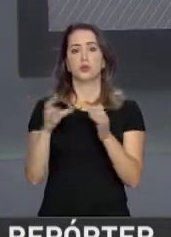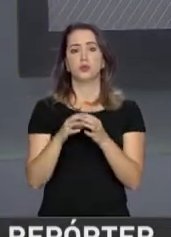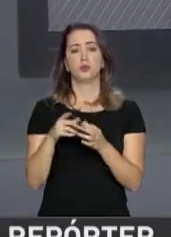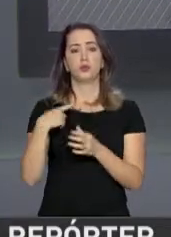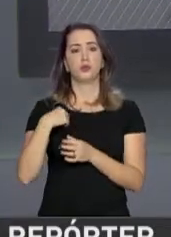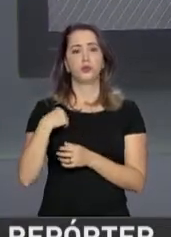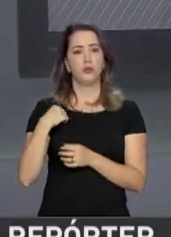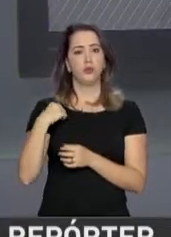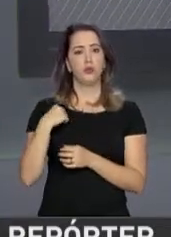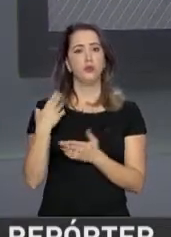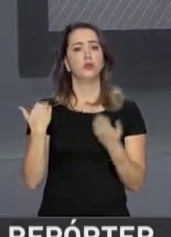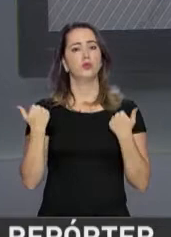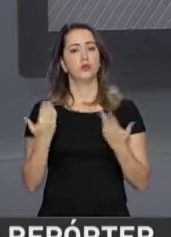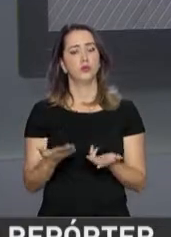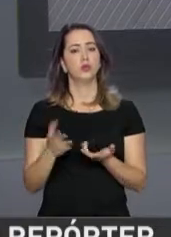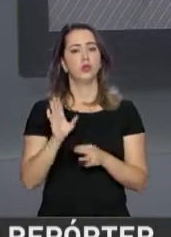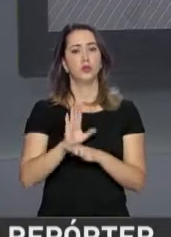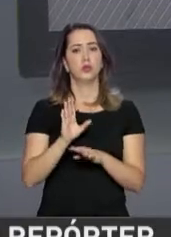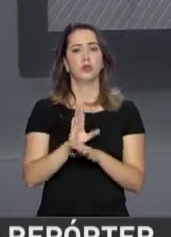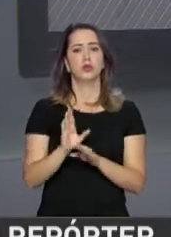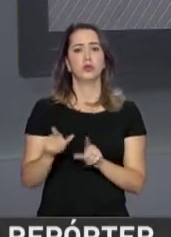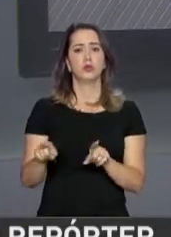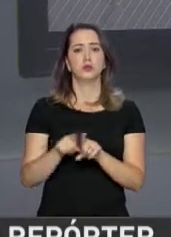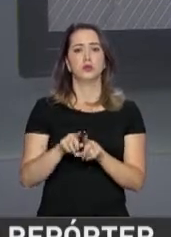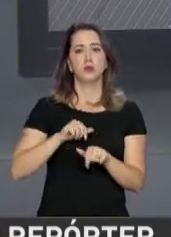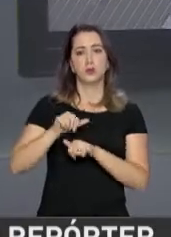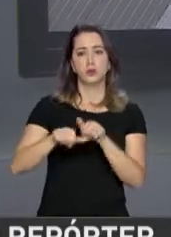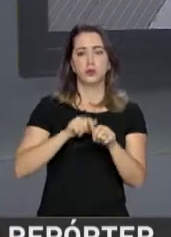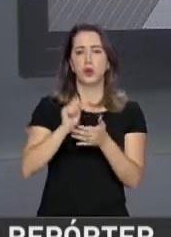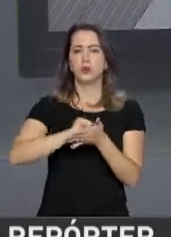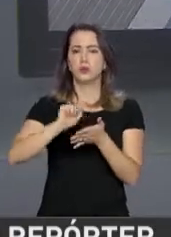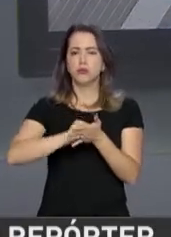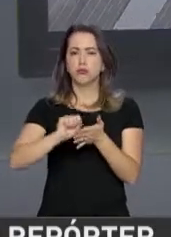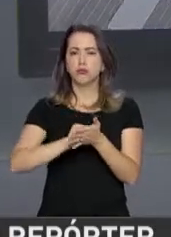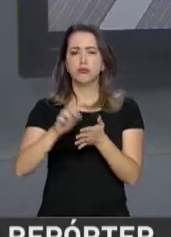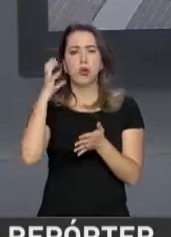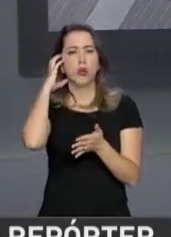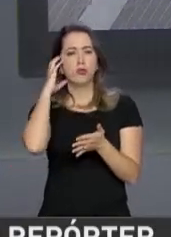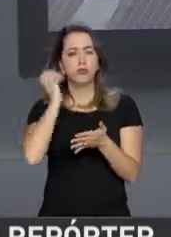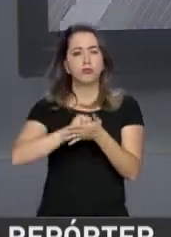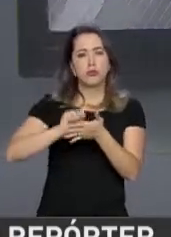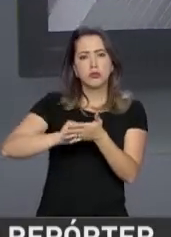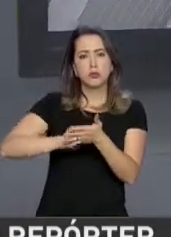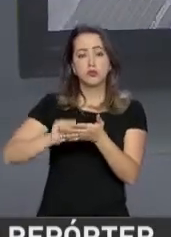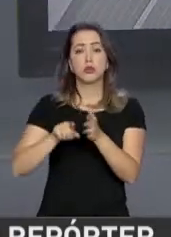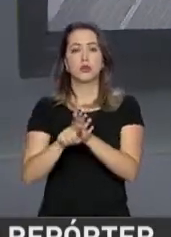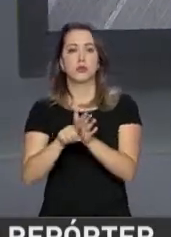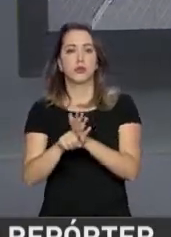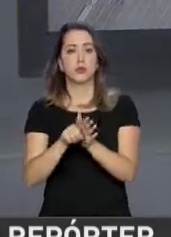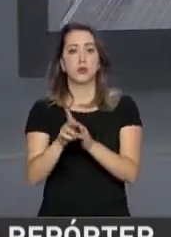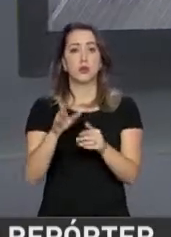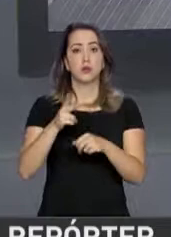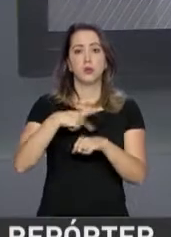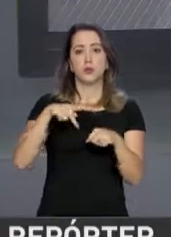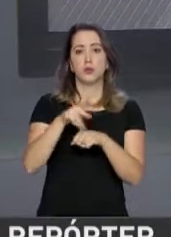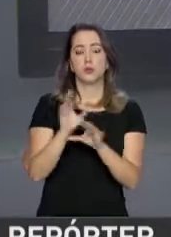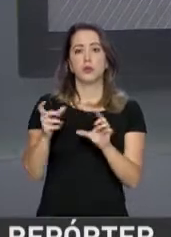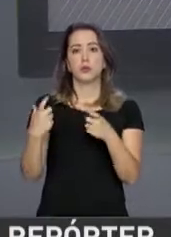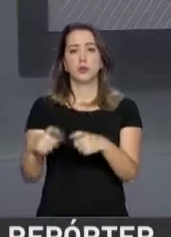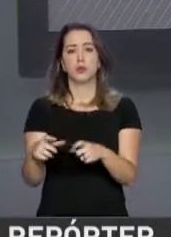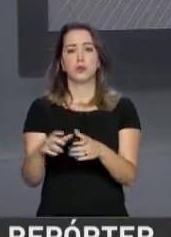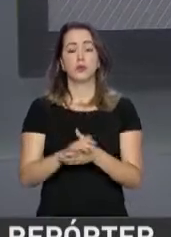conare a colaboração inclui transcrições de áudios de entrevistas e investigações sobre os países de